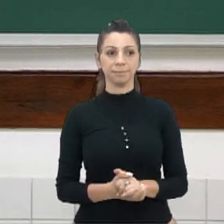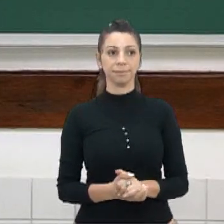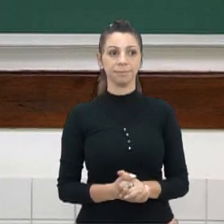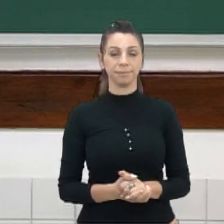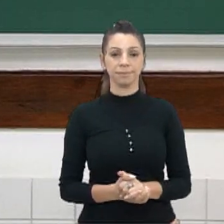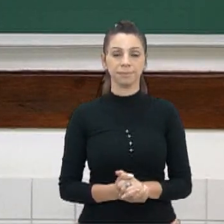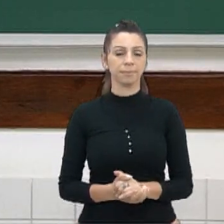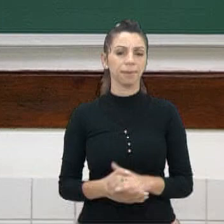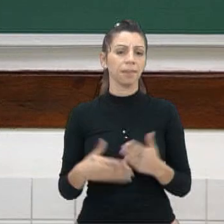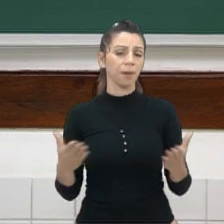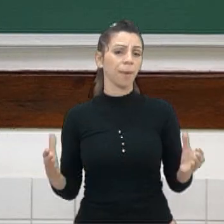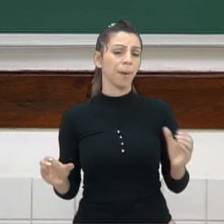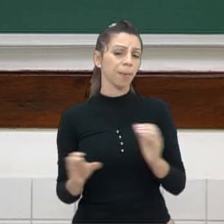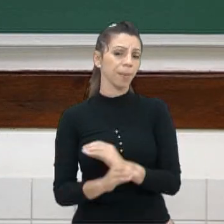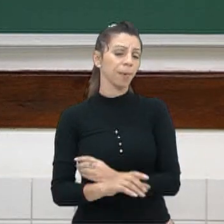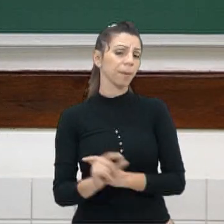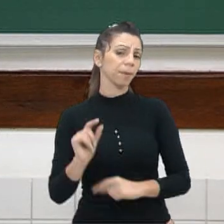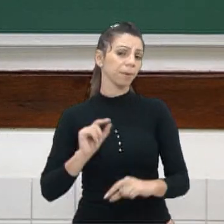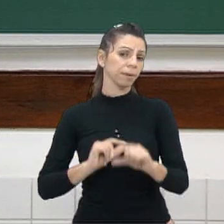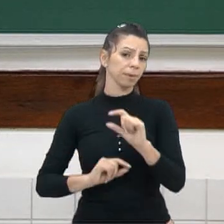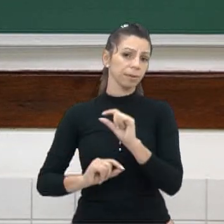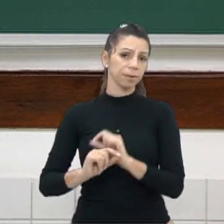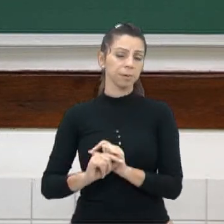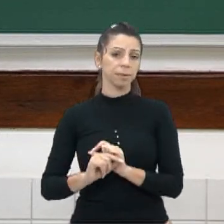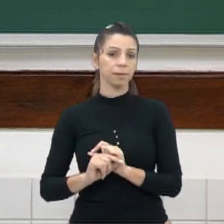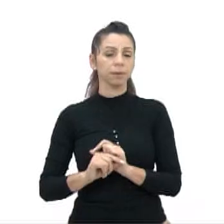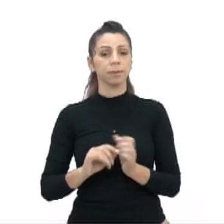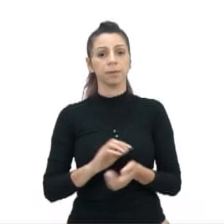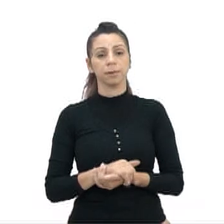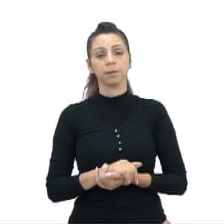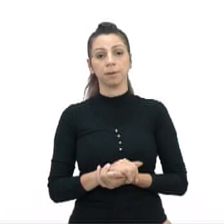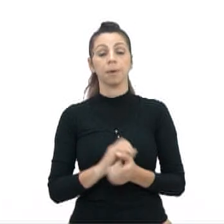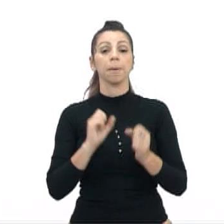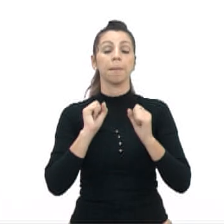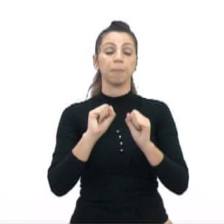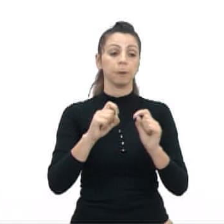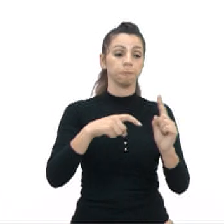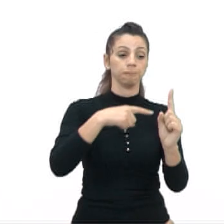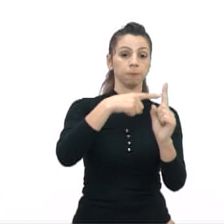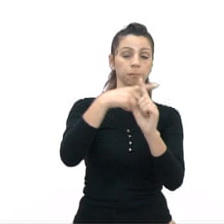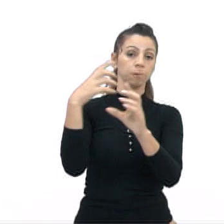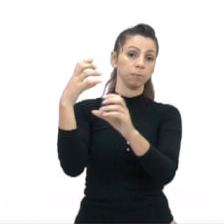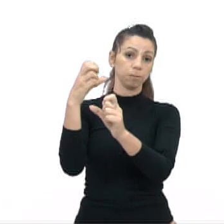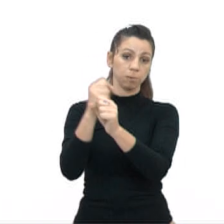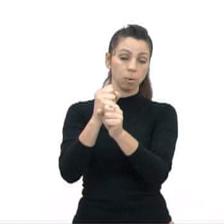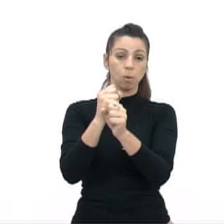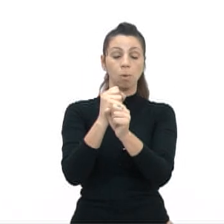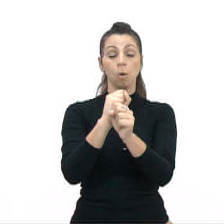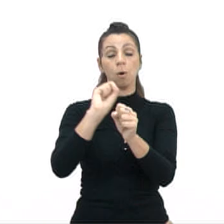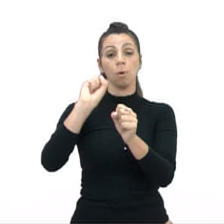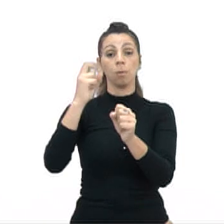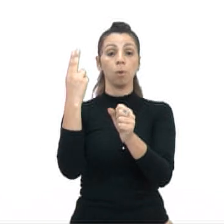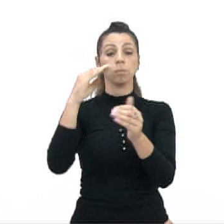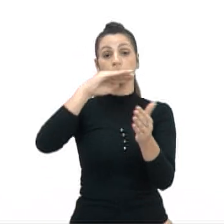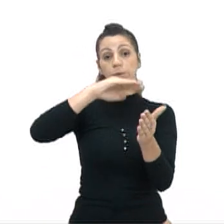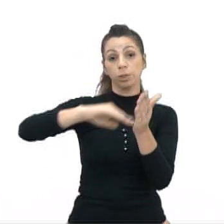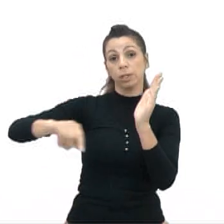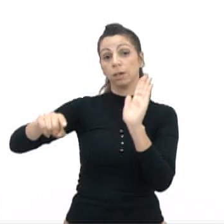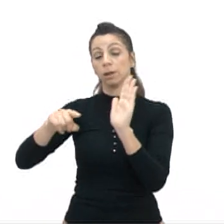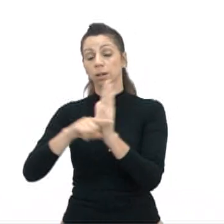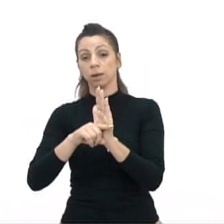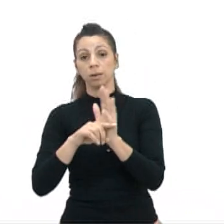Qual é a conclusão que eu tenho? A conclusão que eu tenho é a seguinte: eu só posso somar ou subtrair monômios se a parte literal for a